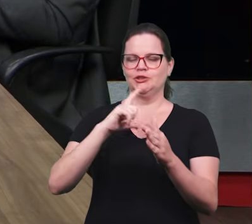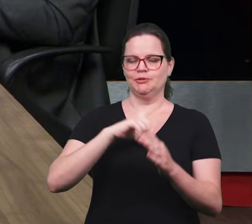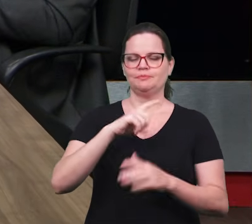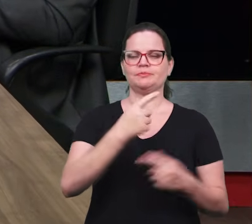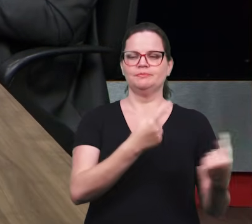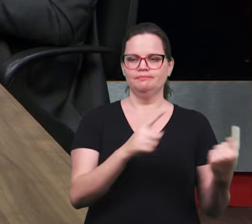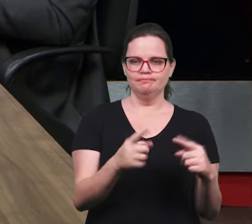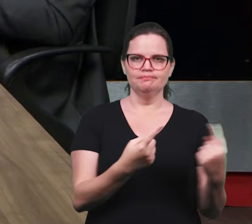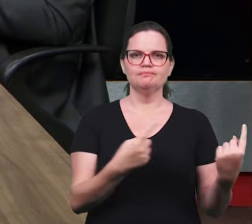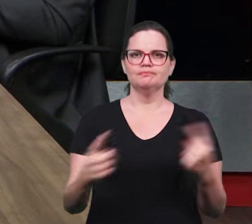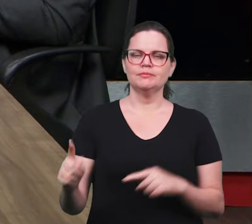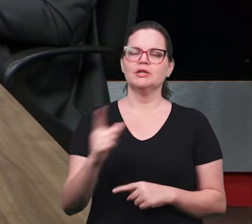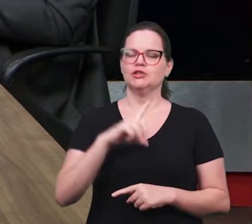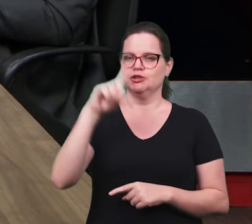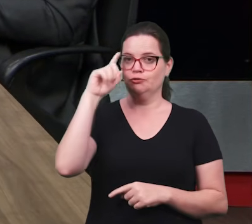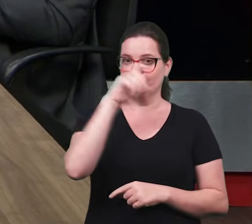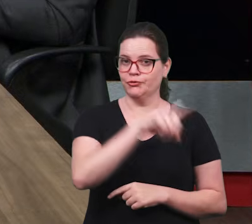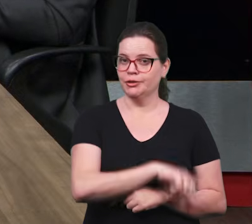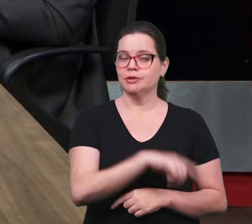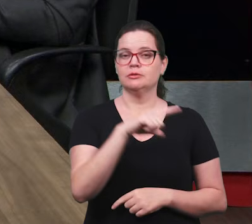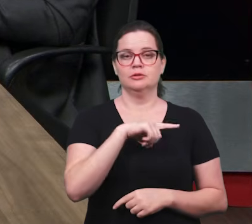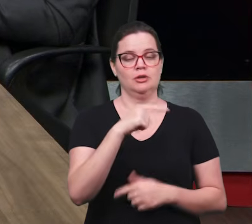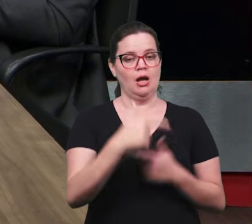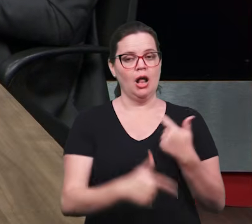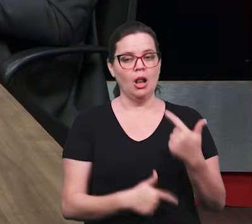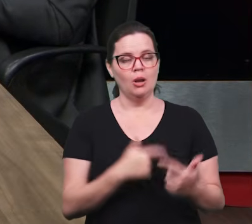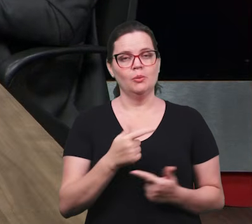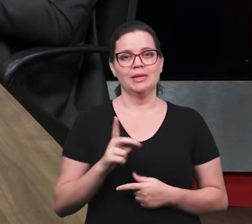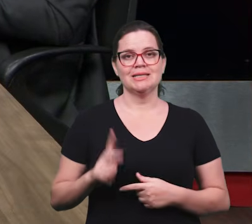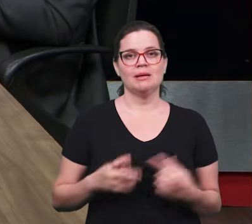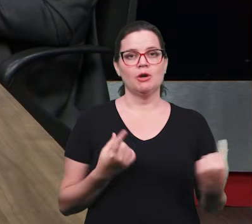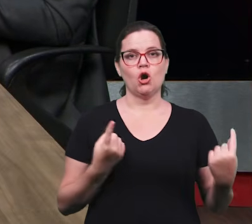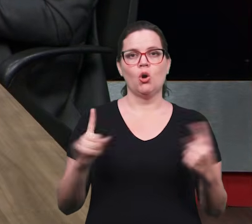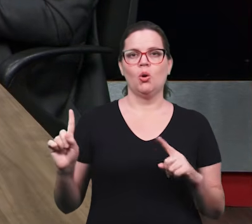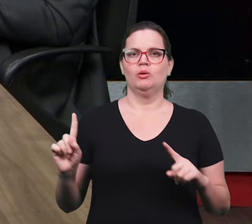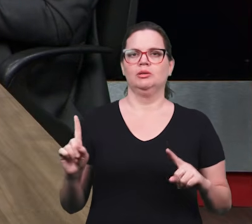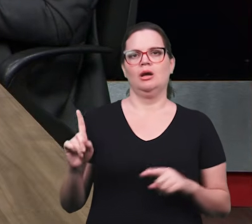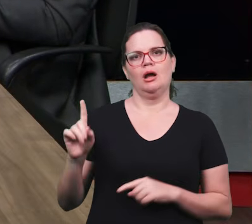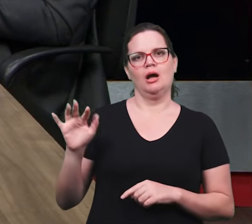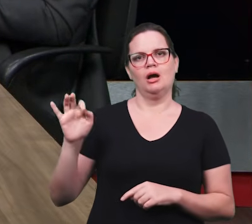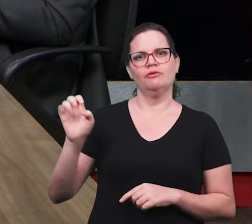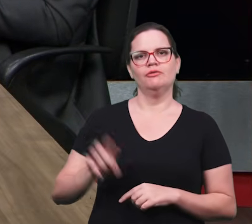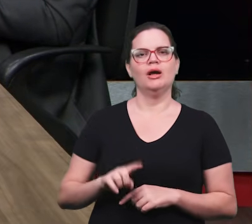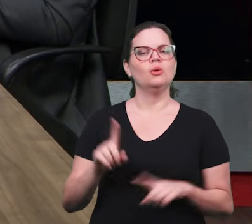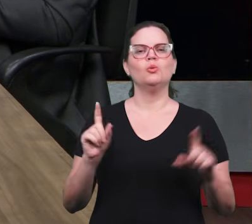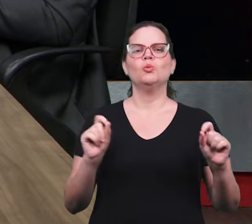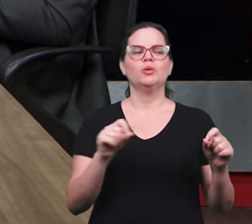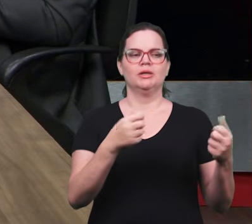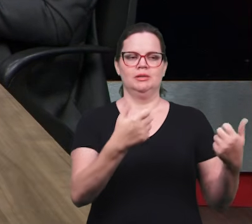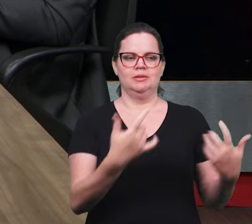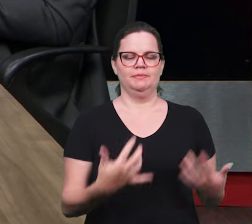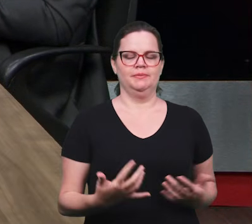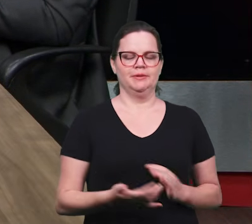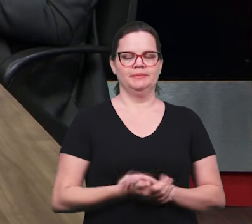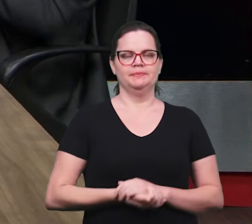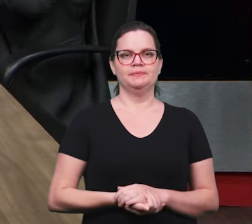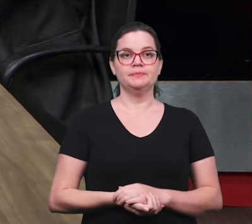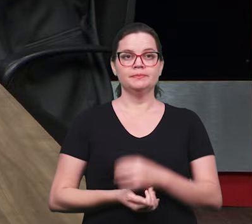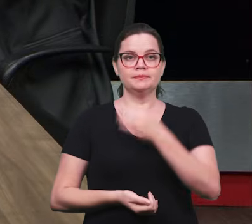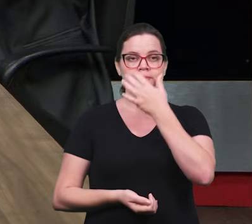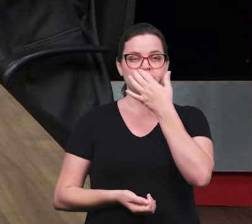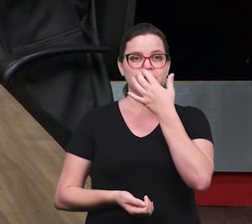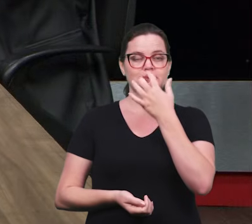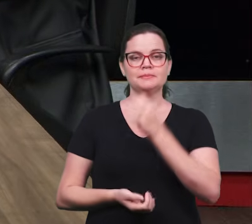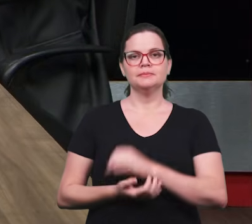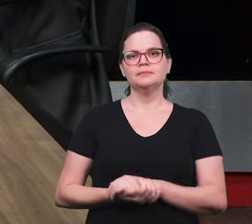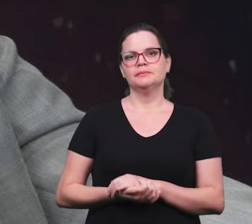oposições, os embates, né, com relação à fé, que a gente já pode começar a dizer já nesse início. Nós vamos ver que